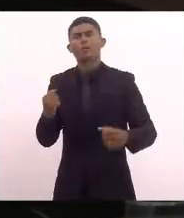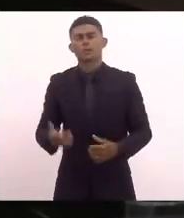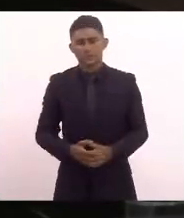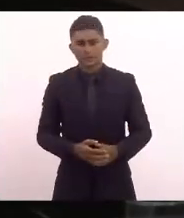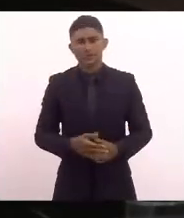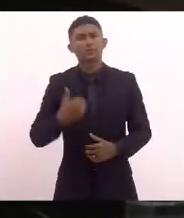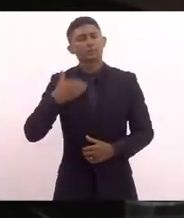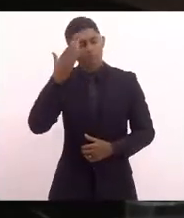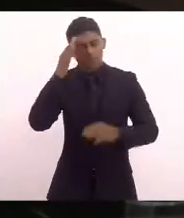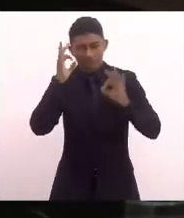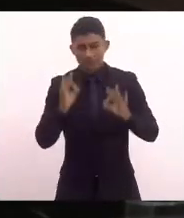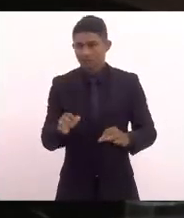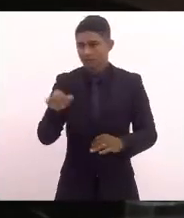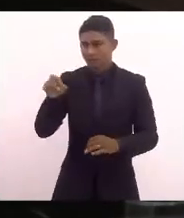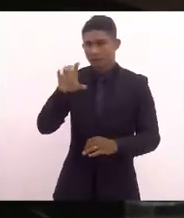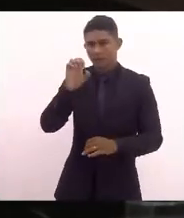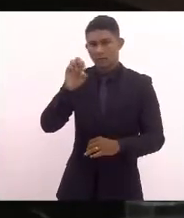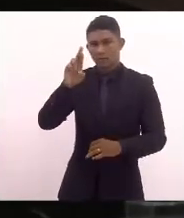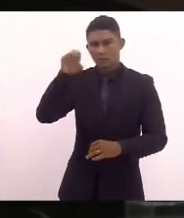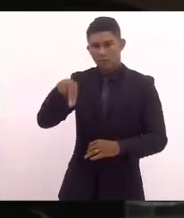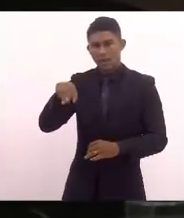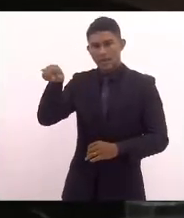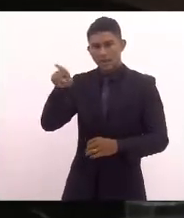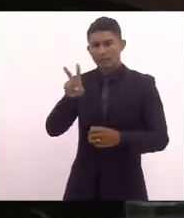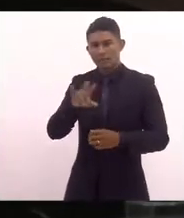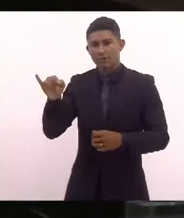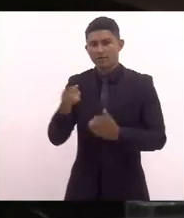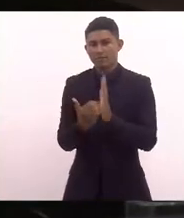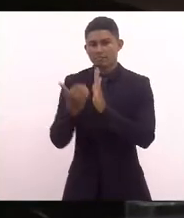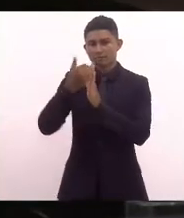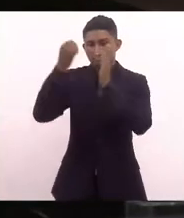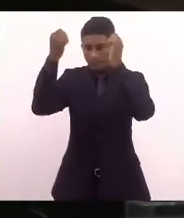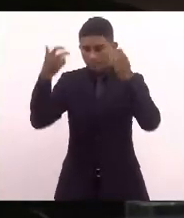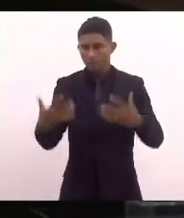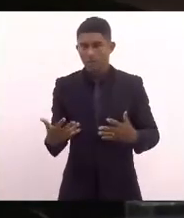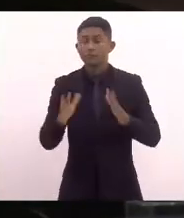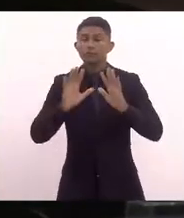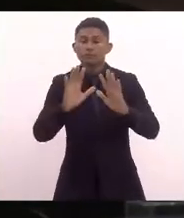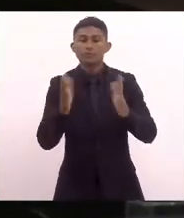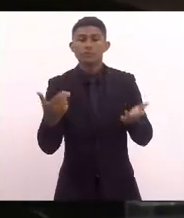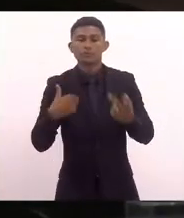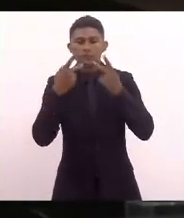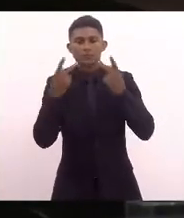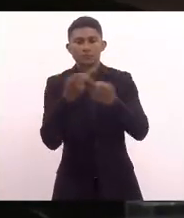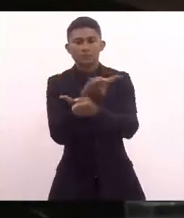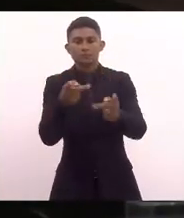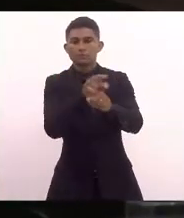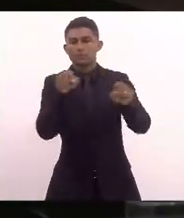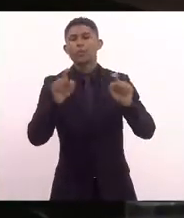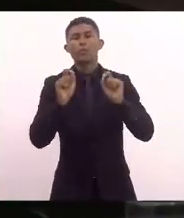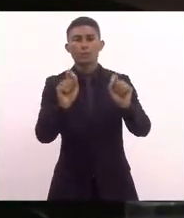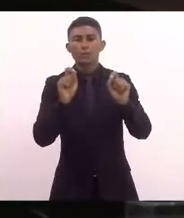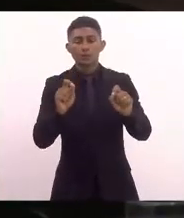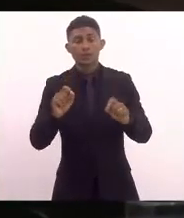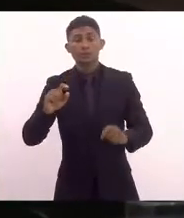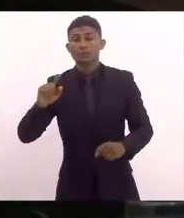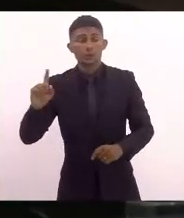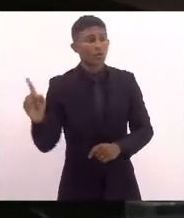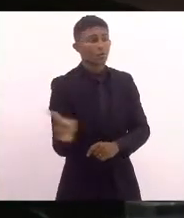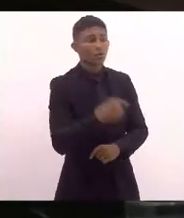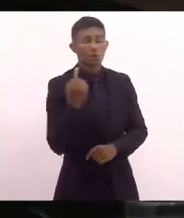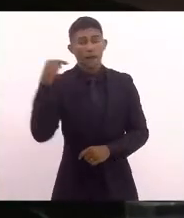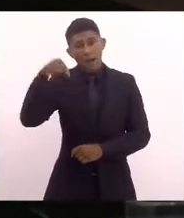Corém falar, ela vai falar sobre esse numerativo. Então, eu queria dizer para vocês que ainda a importância de nós estarmos aqui